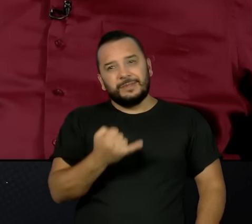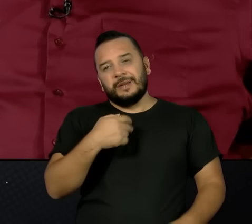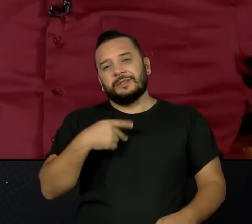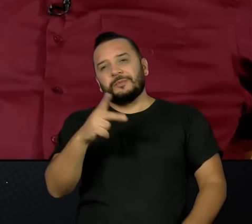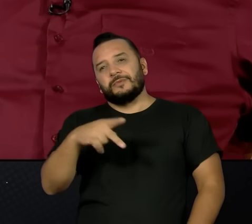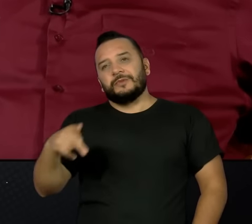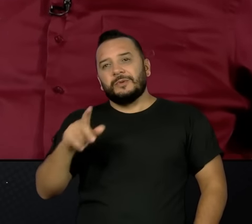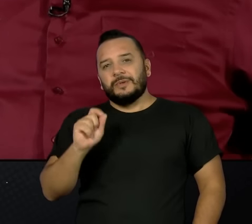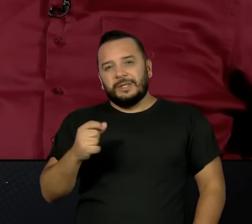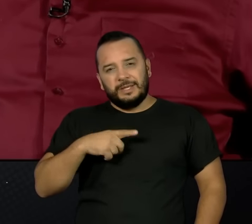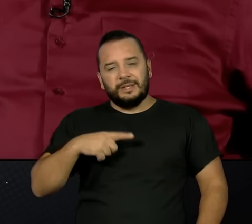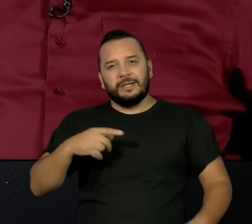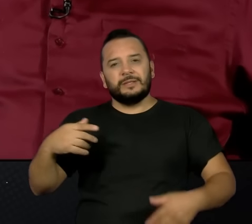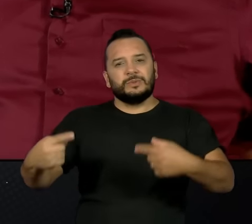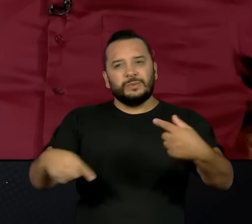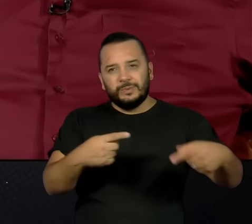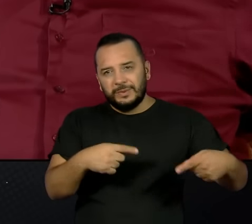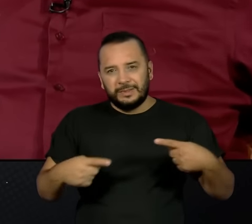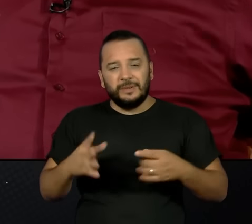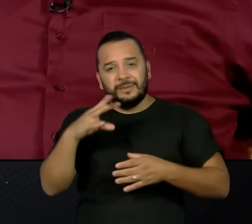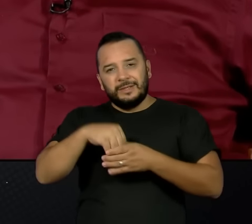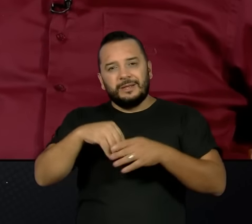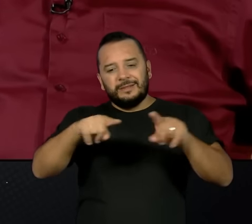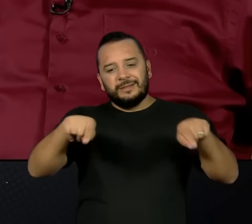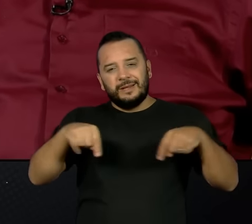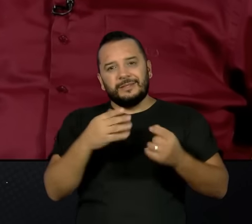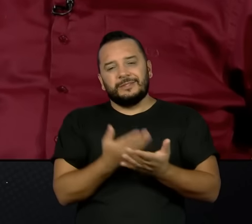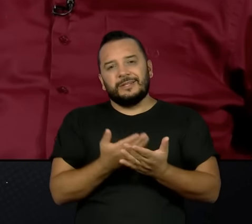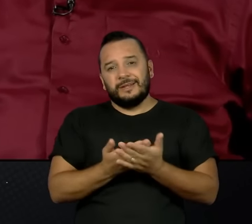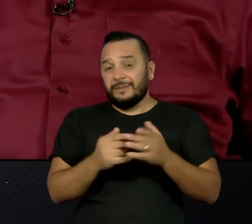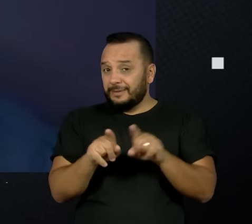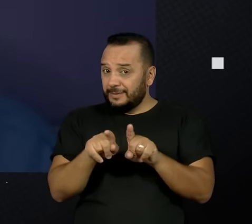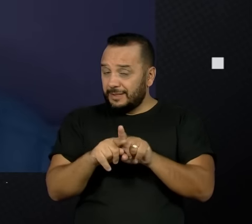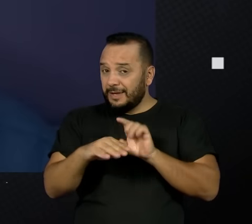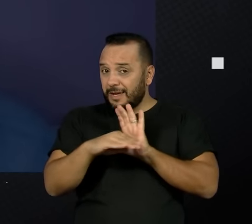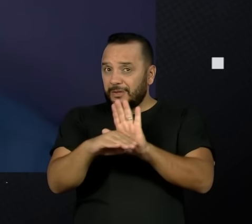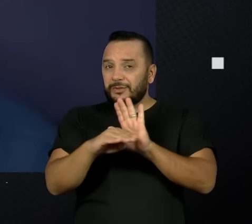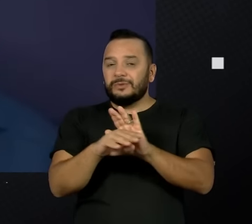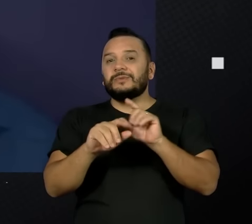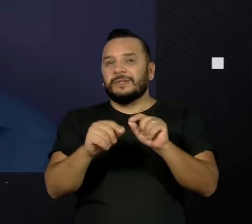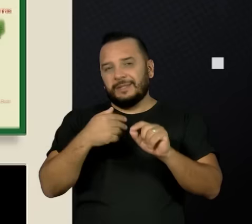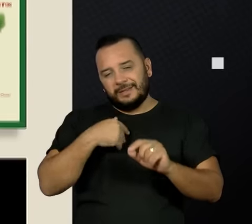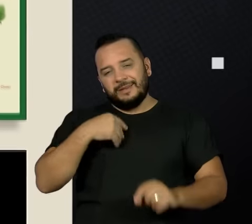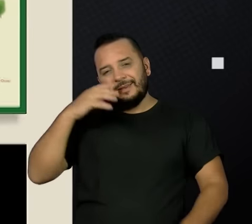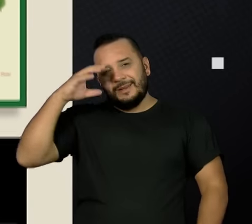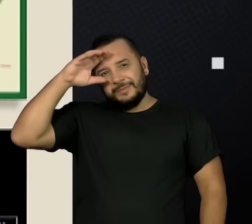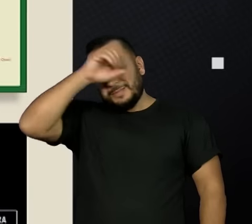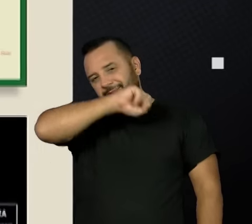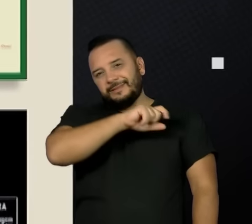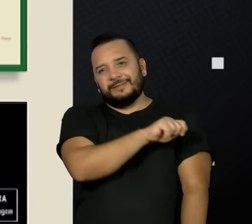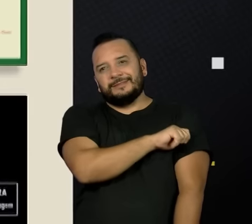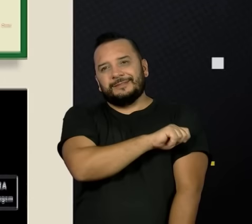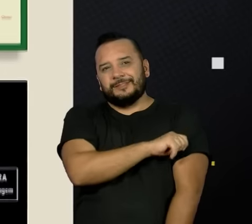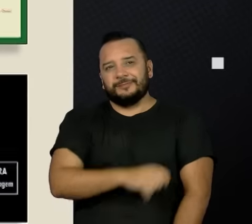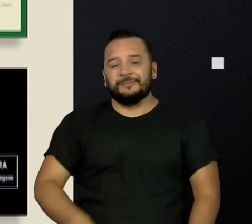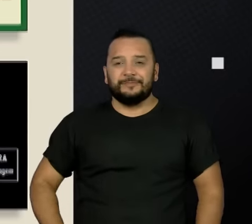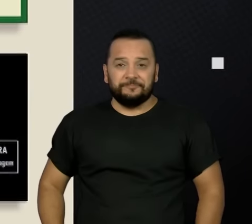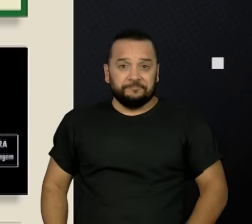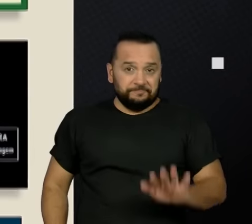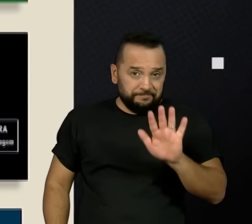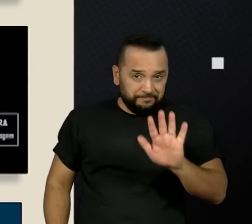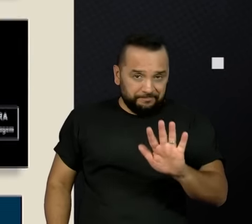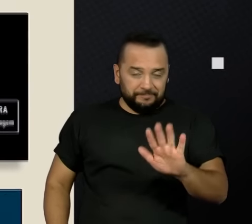façam discussões em sala de aula e ajudem na formação integral dos estudantes. Mas não é só isso. É